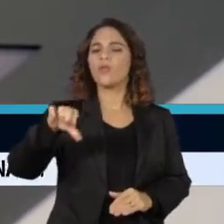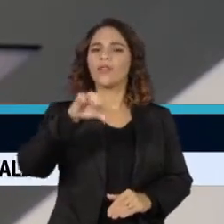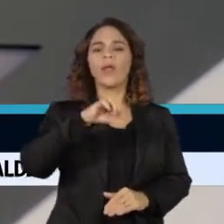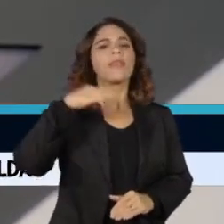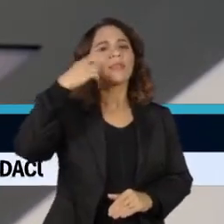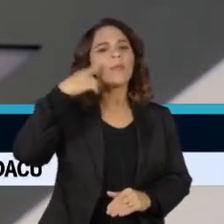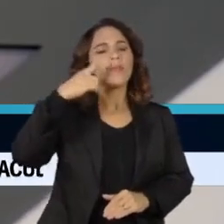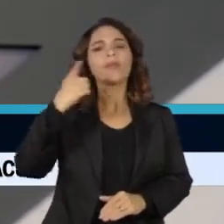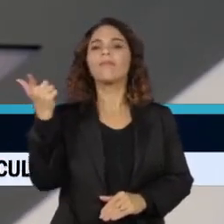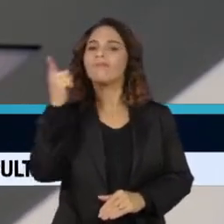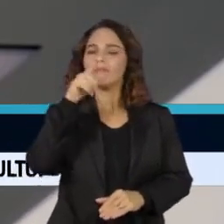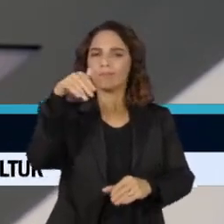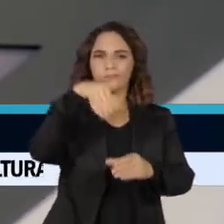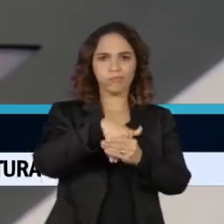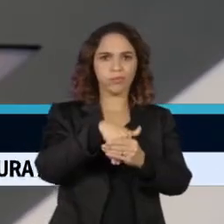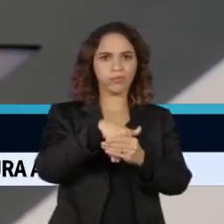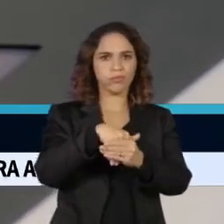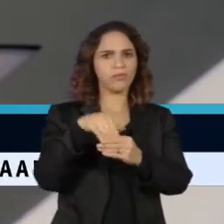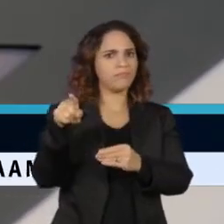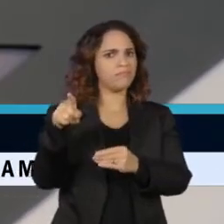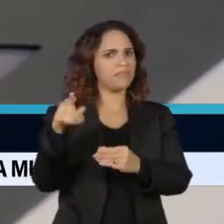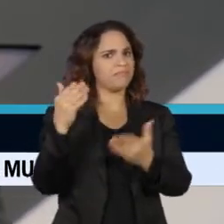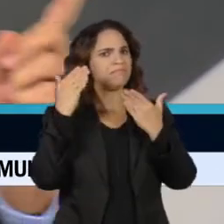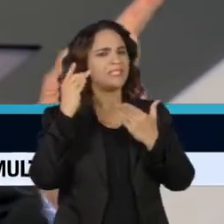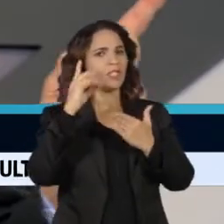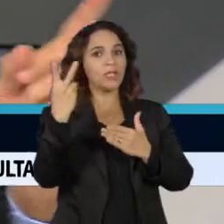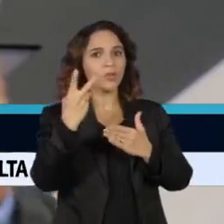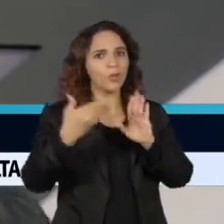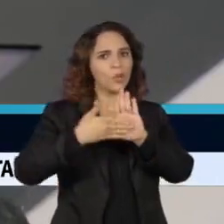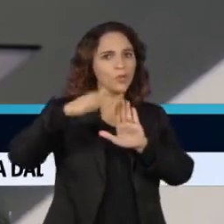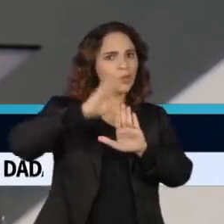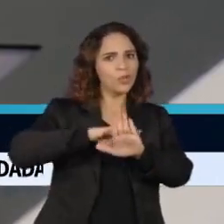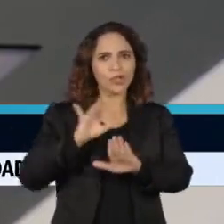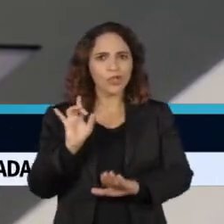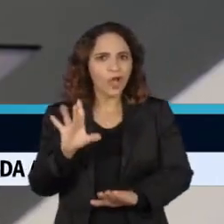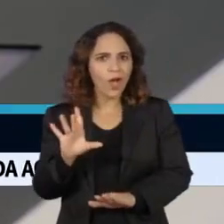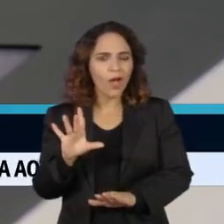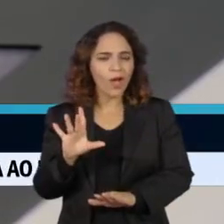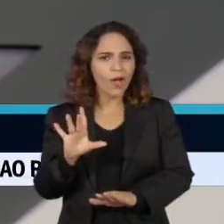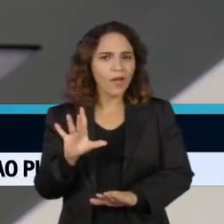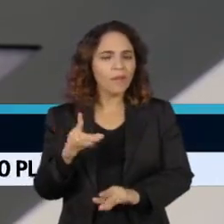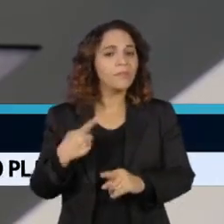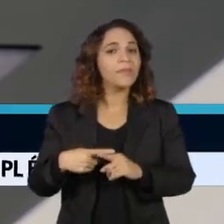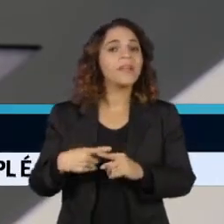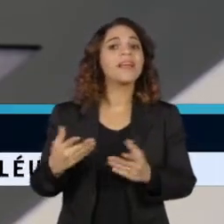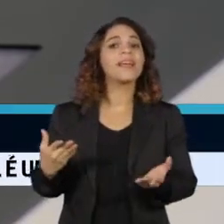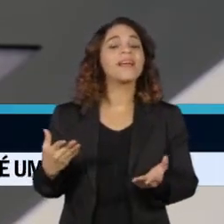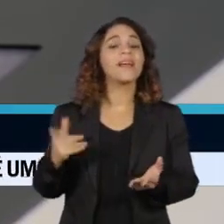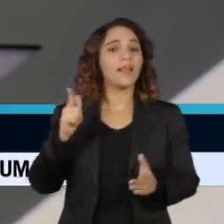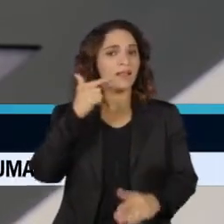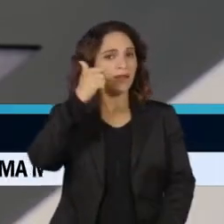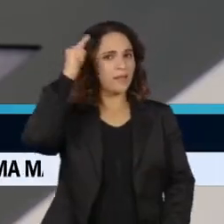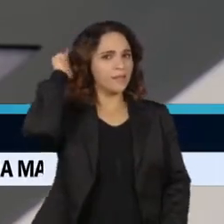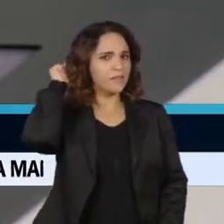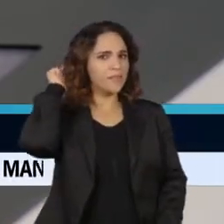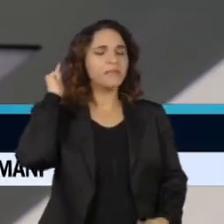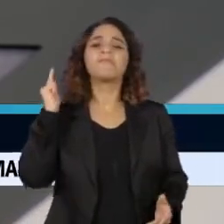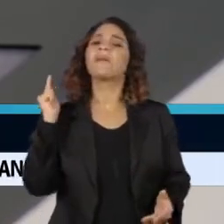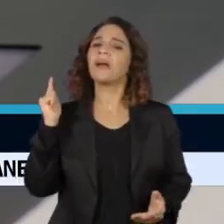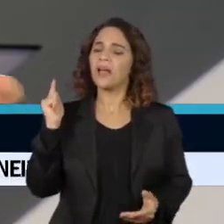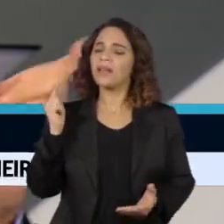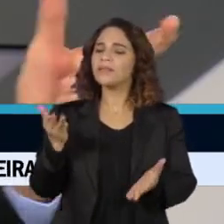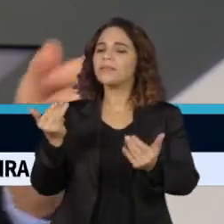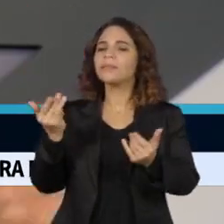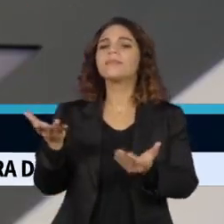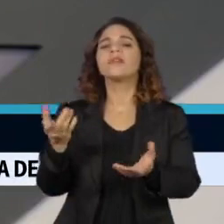eleitos, questiona só o segundo turno, vejam, ele questionou só o segundo turno e o ministro Alexandre de Moraes disse: muito bem, me dê